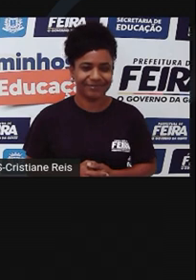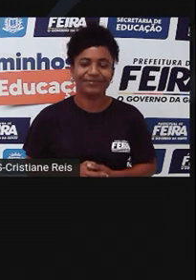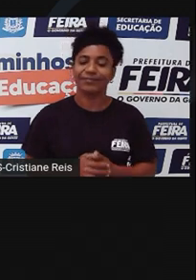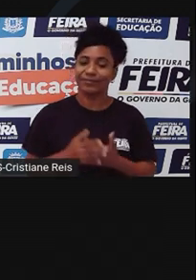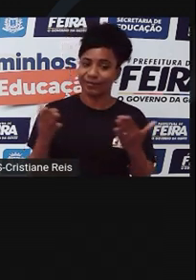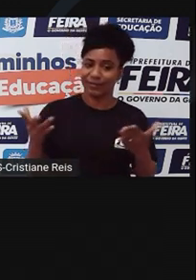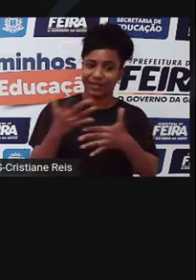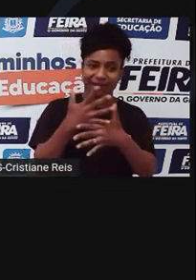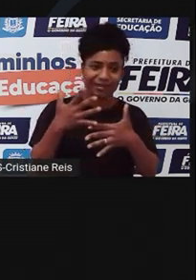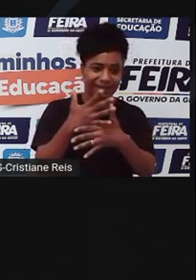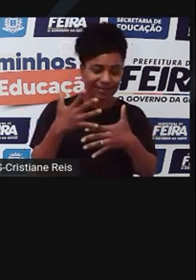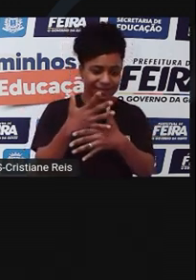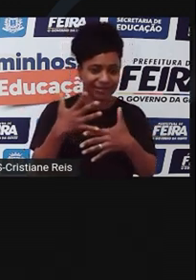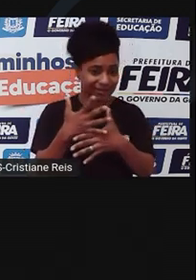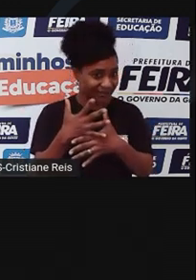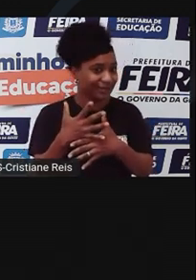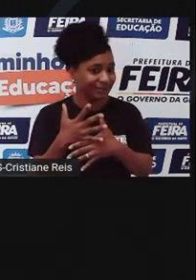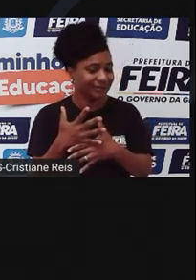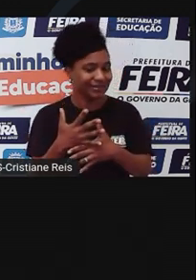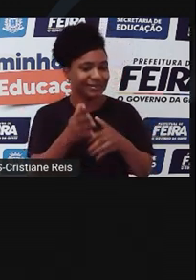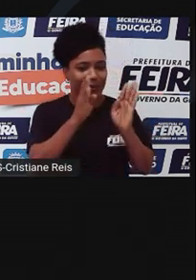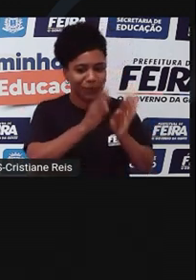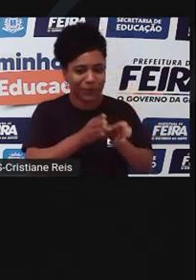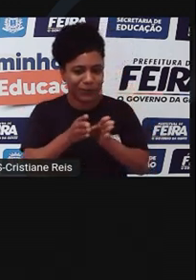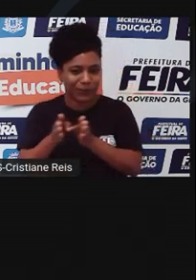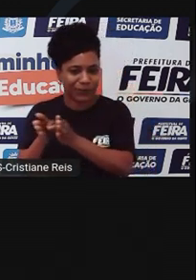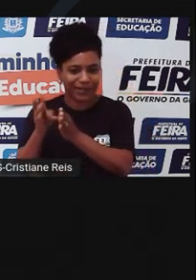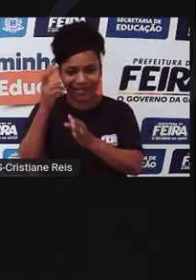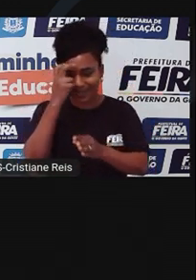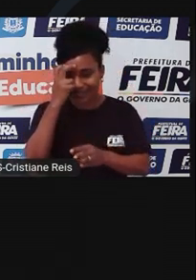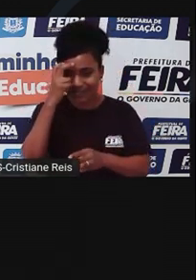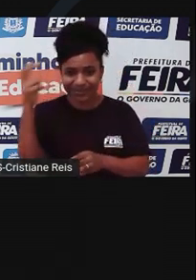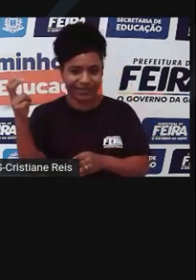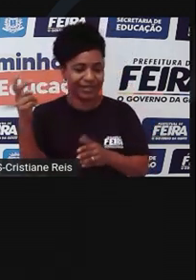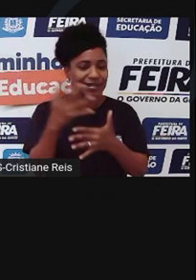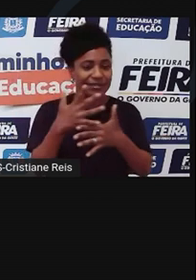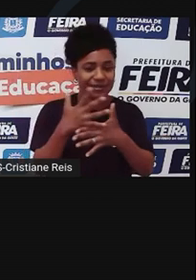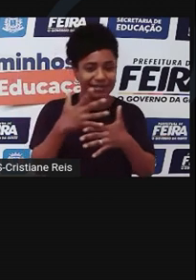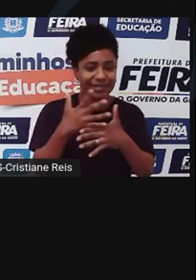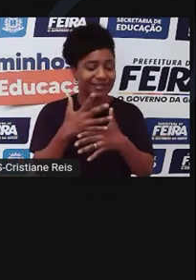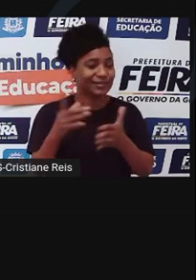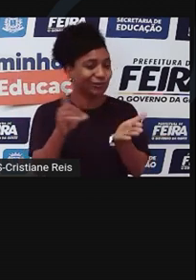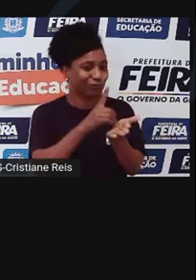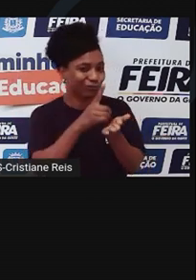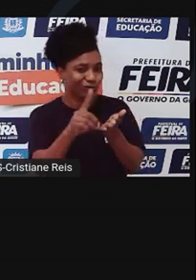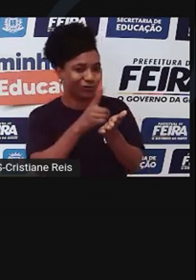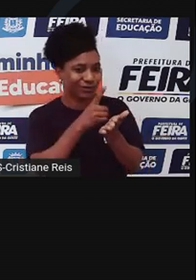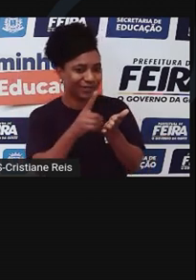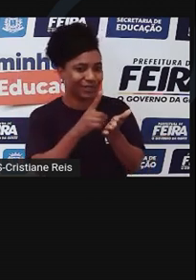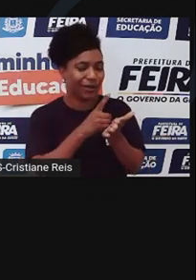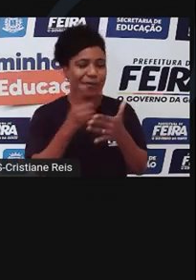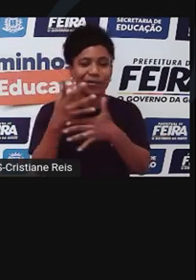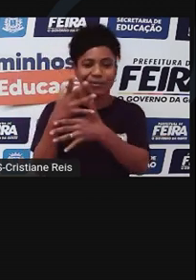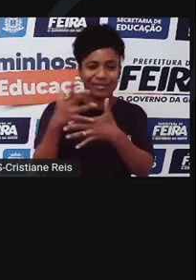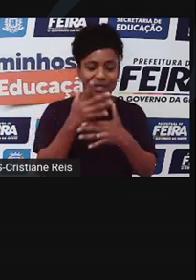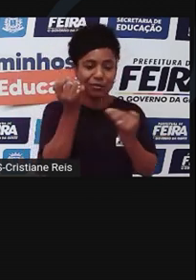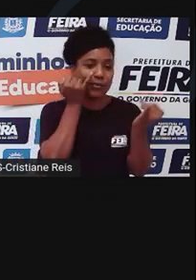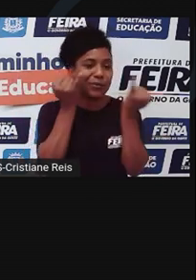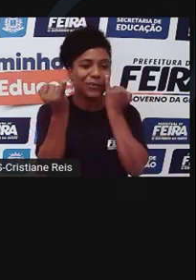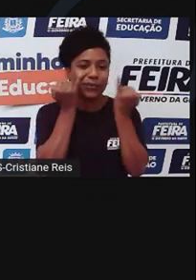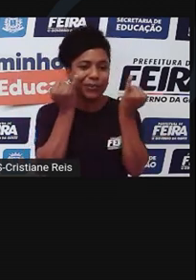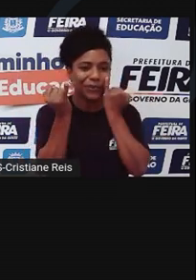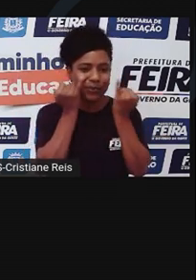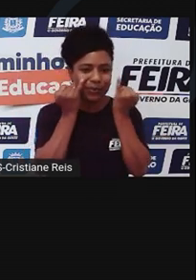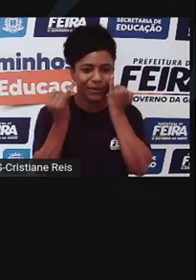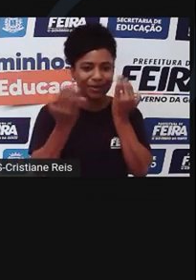e as cidades inteligentes ou Smart cities são também chamadas de cidades digitais ou cidades informatizadas o termo